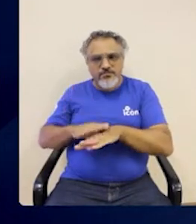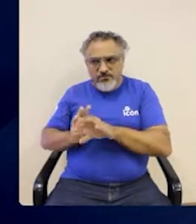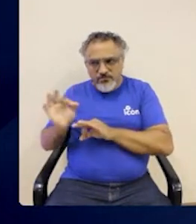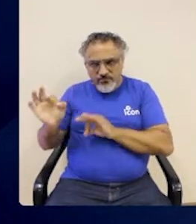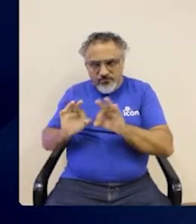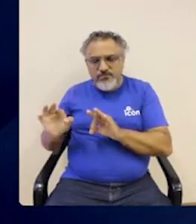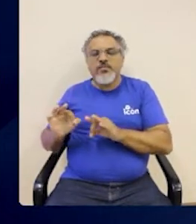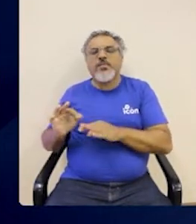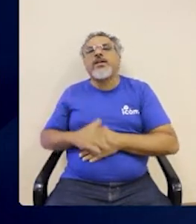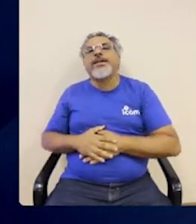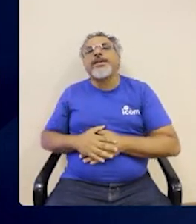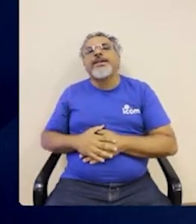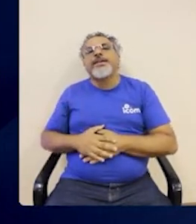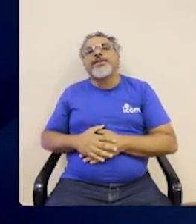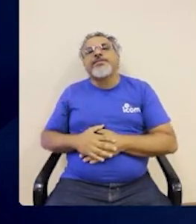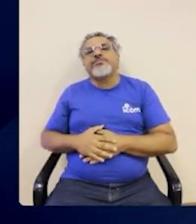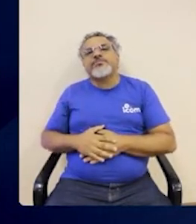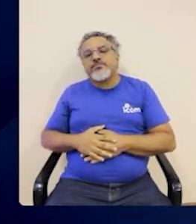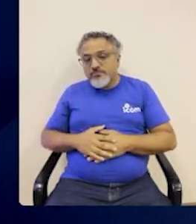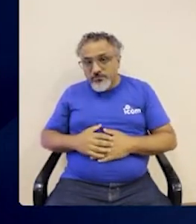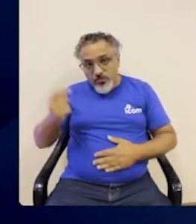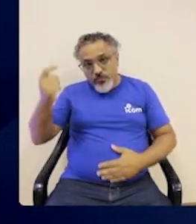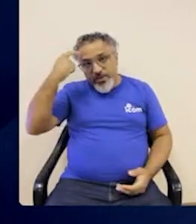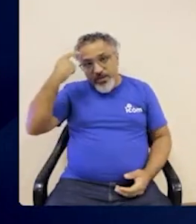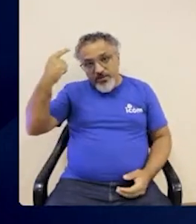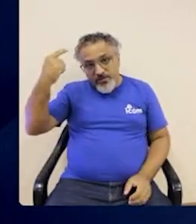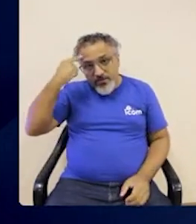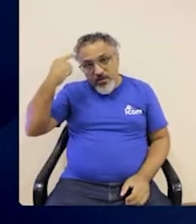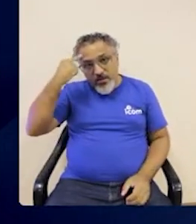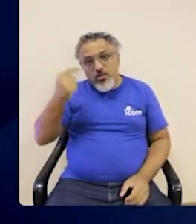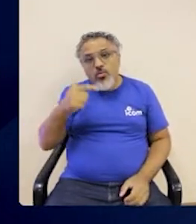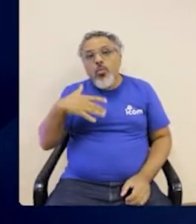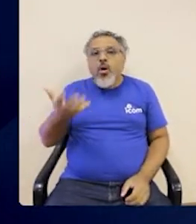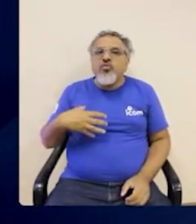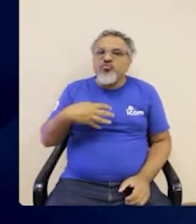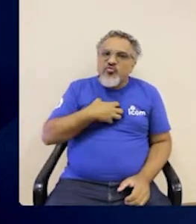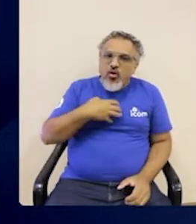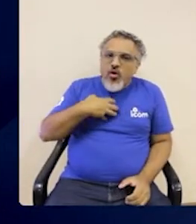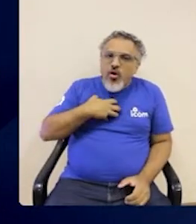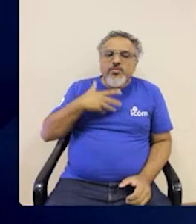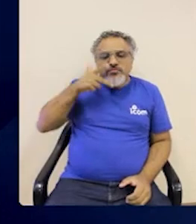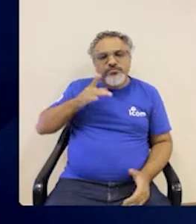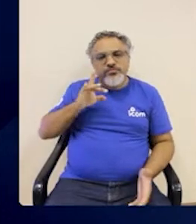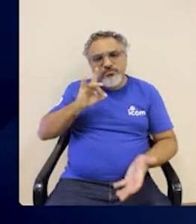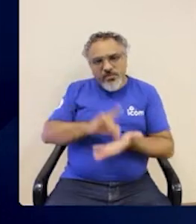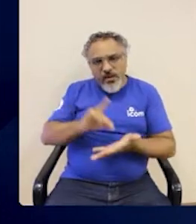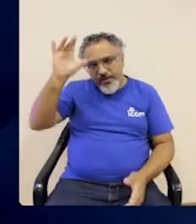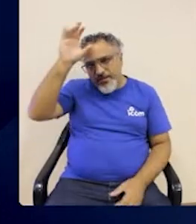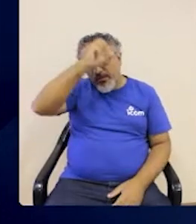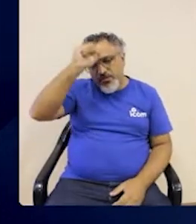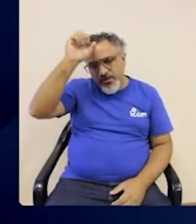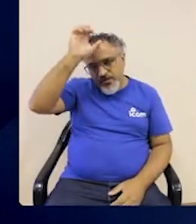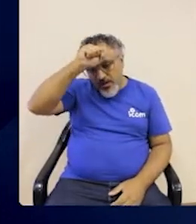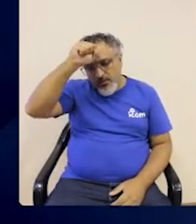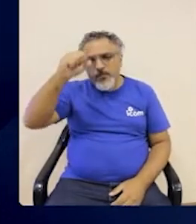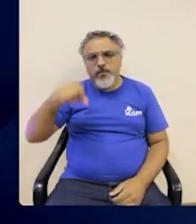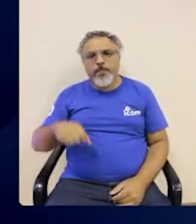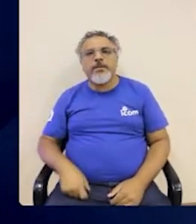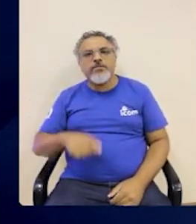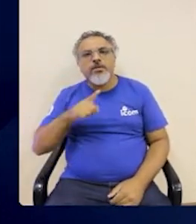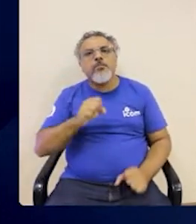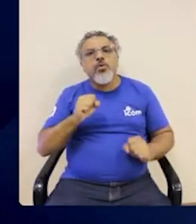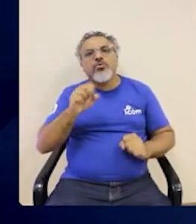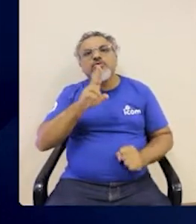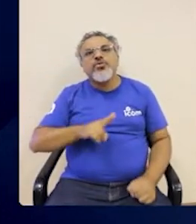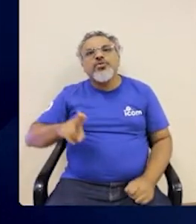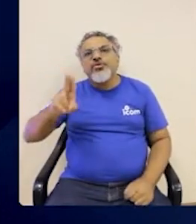fisioterapia, e pensar de que forma você vai consolidar ativamente esse aprendizado, você pode usar